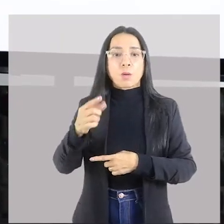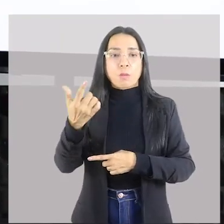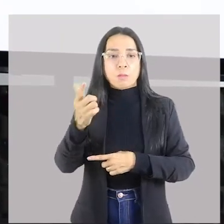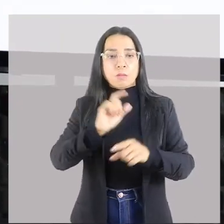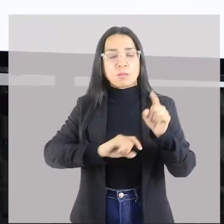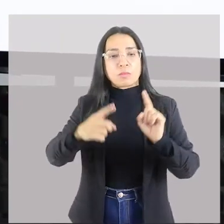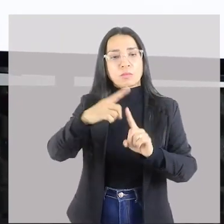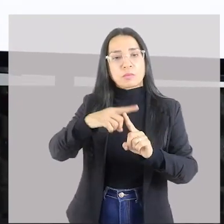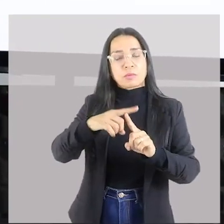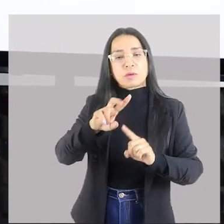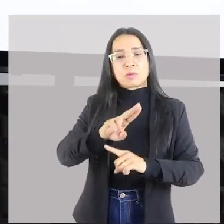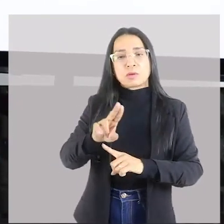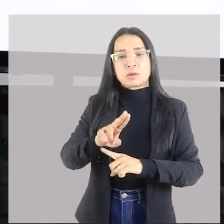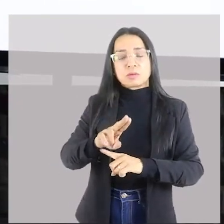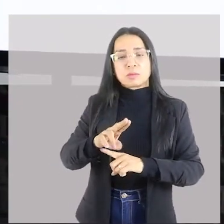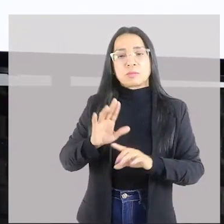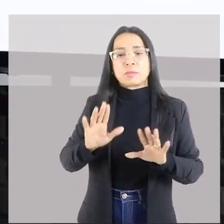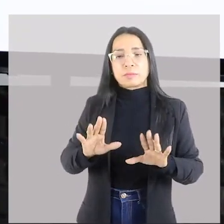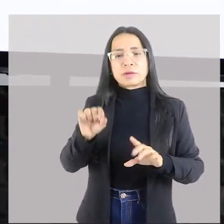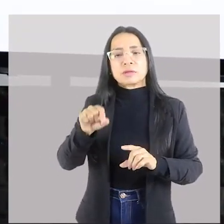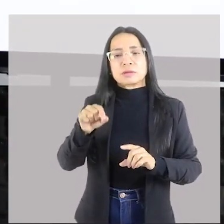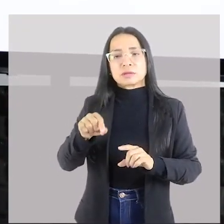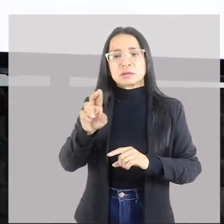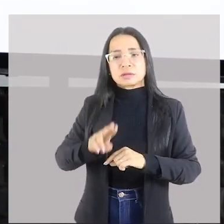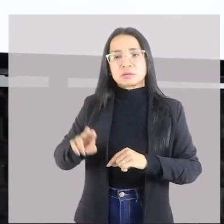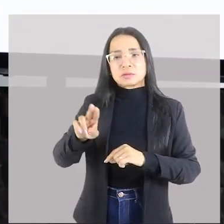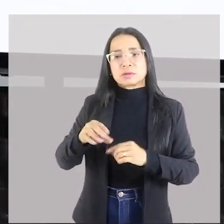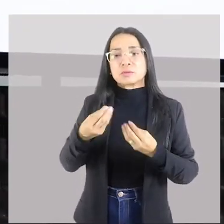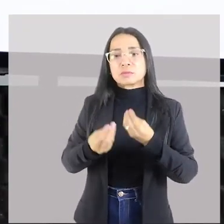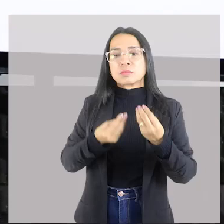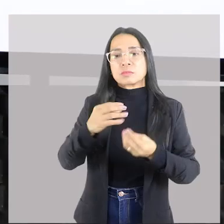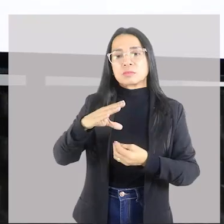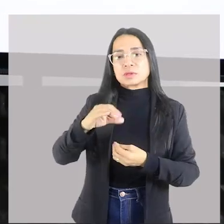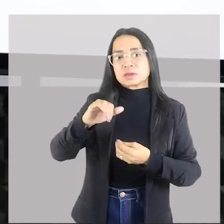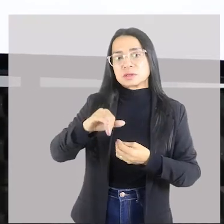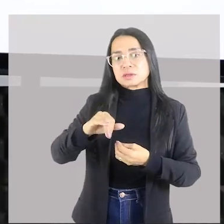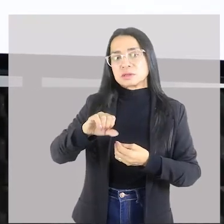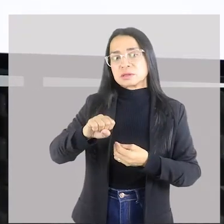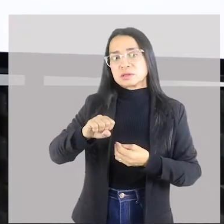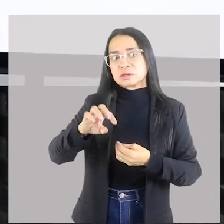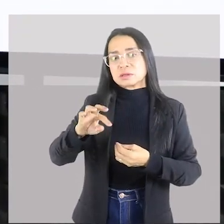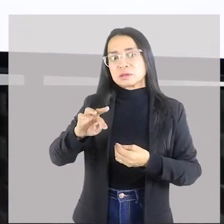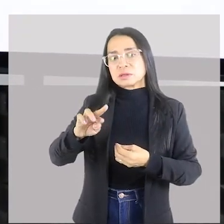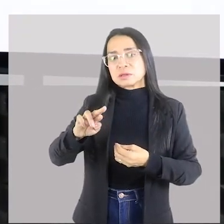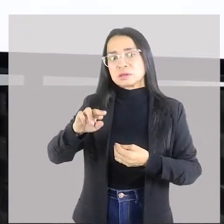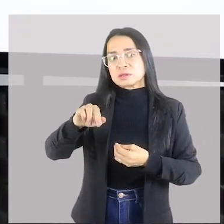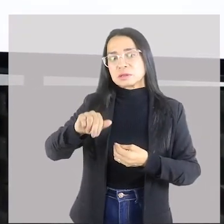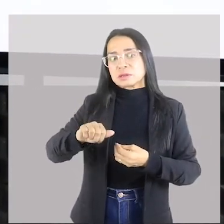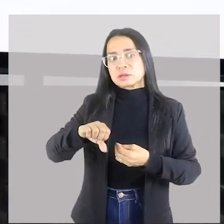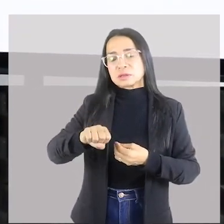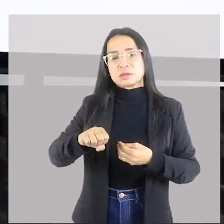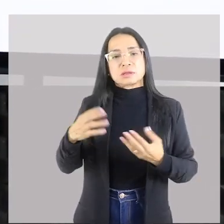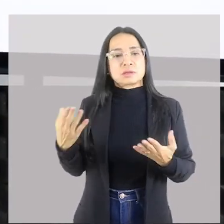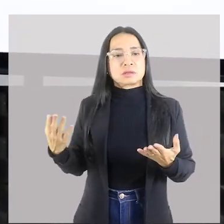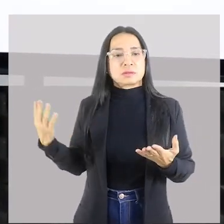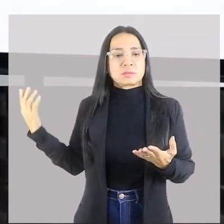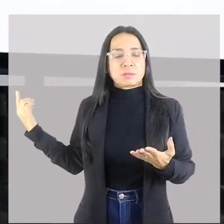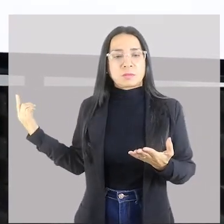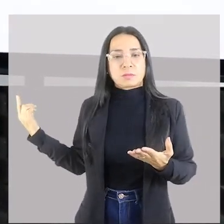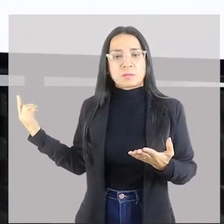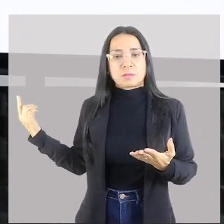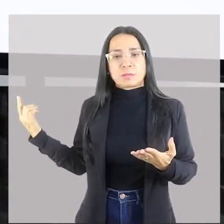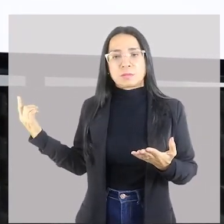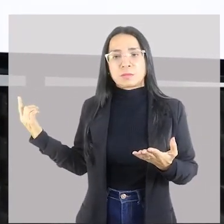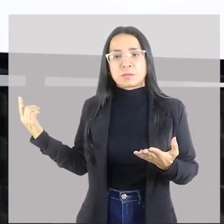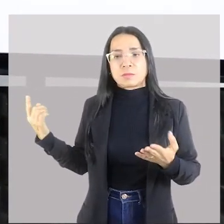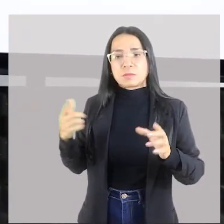tá? Mas aqui, ele está usando como se fosse cis-trans. Apresenta a função éter, não, aqui não tem função éter não, tá?